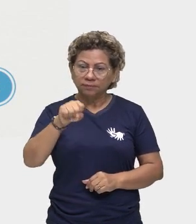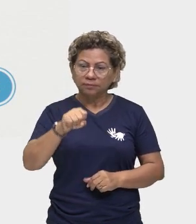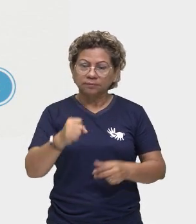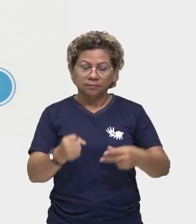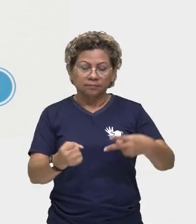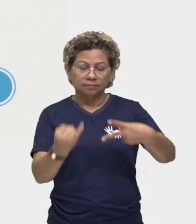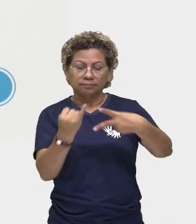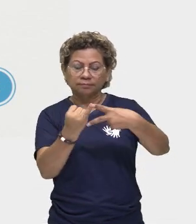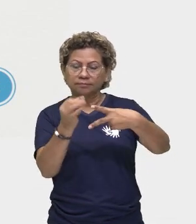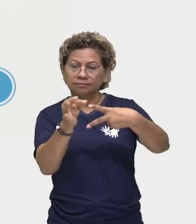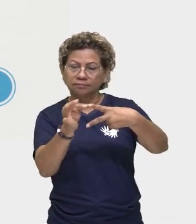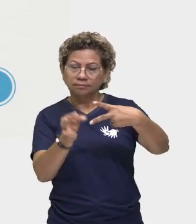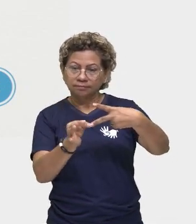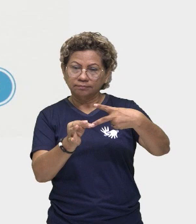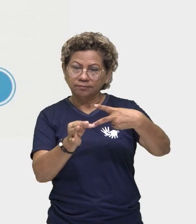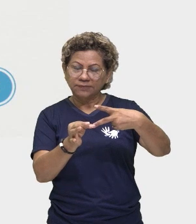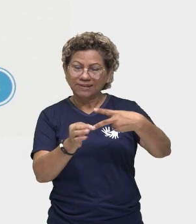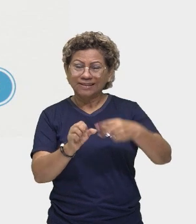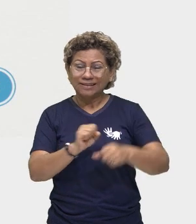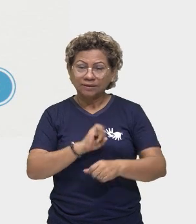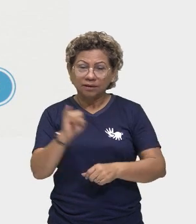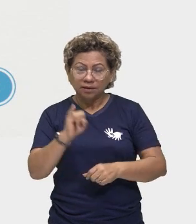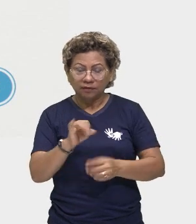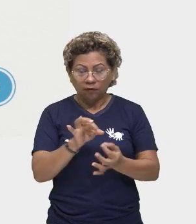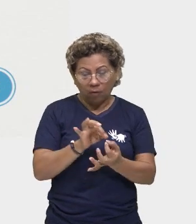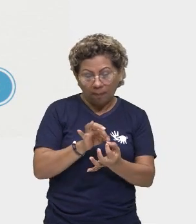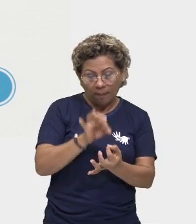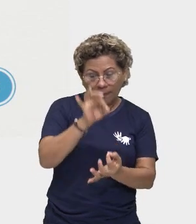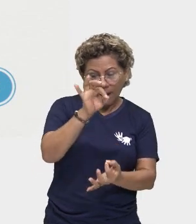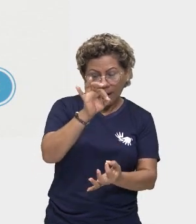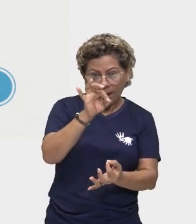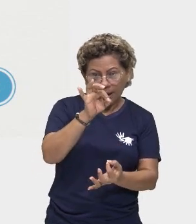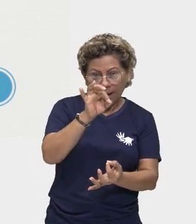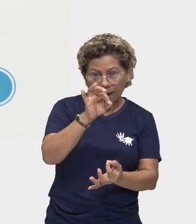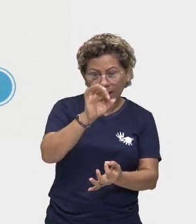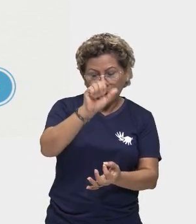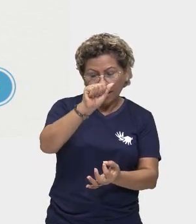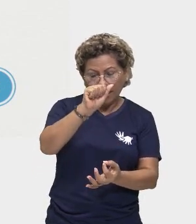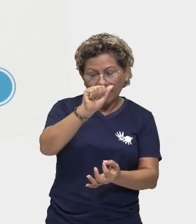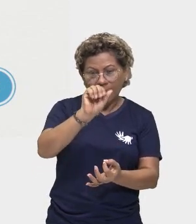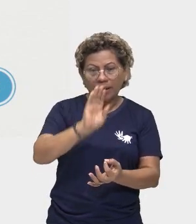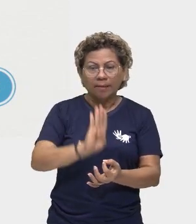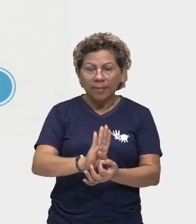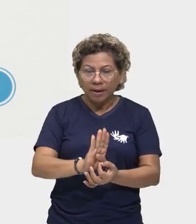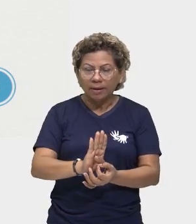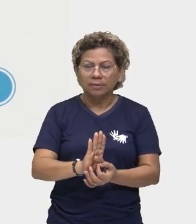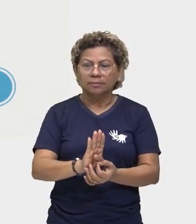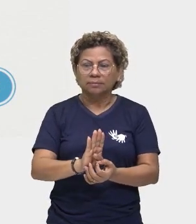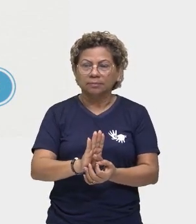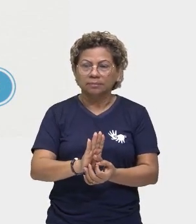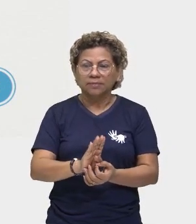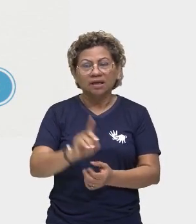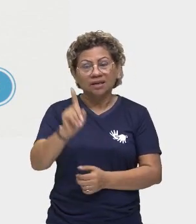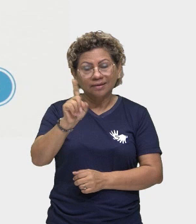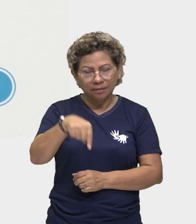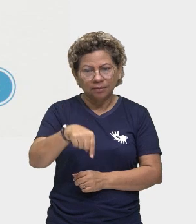uma semirreta AB, todos os pontos desse segmento devem pertencer ao